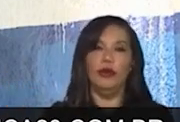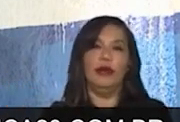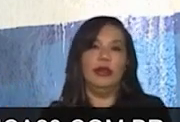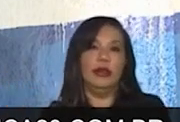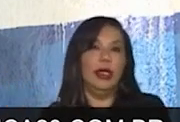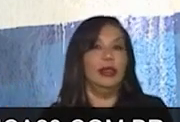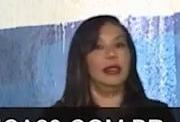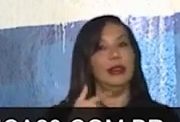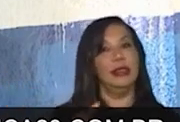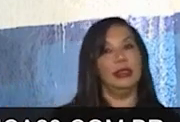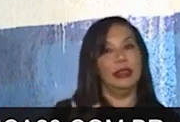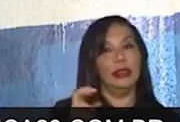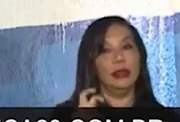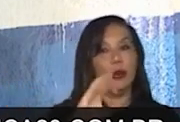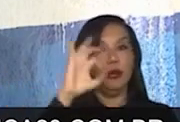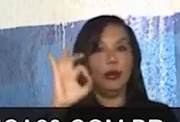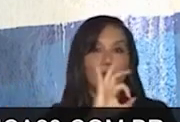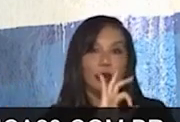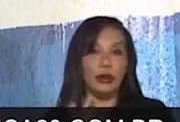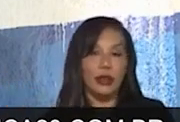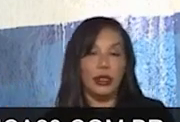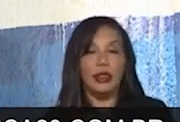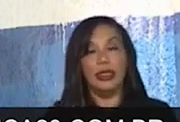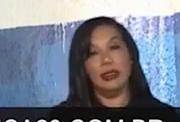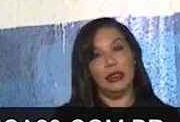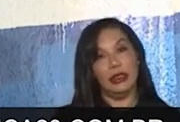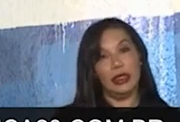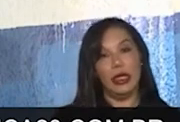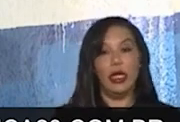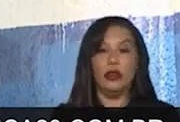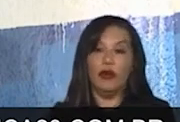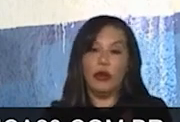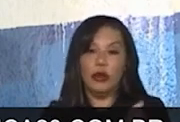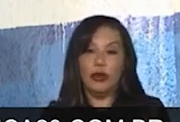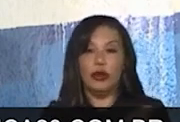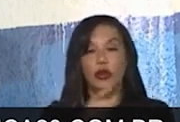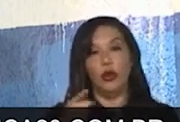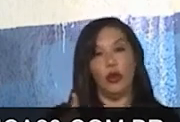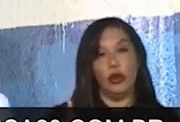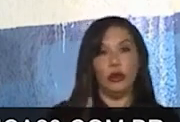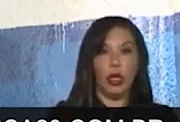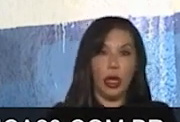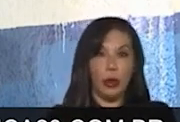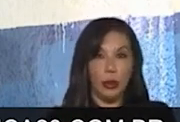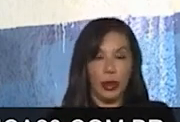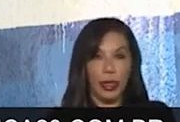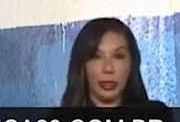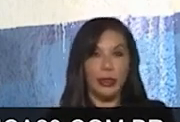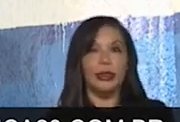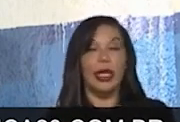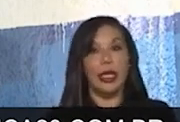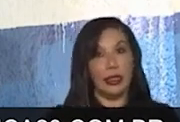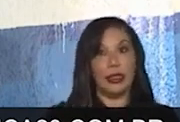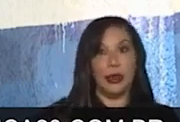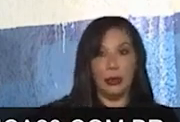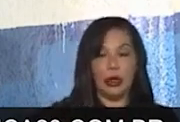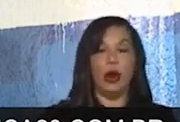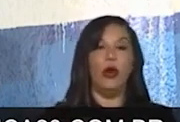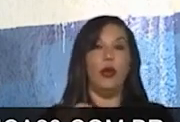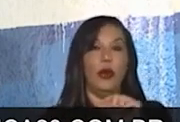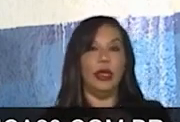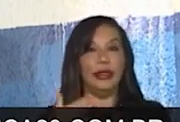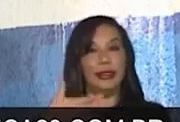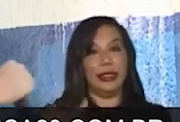acentuada. Cerca de 75% das crianças foram imunizadas contra a doença. Aqui na capital, de acordo